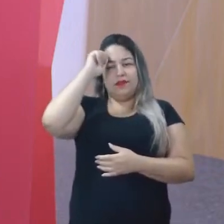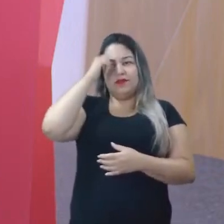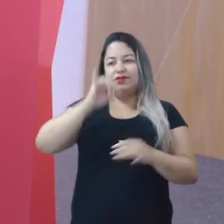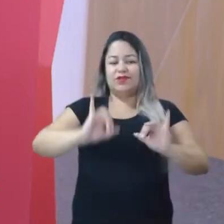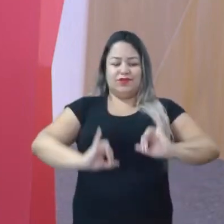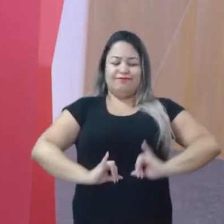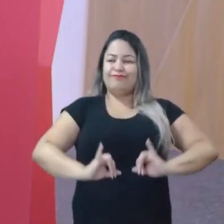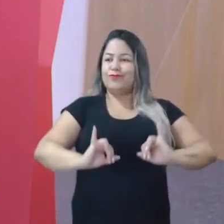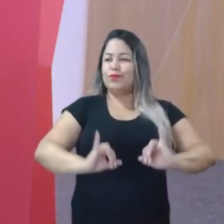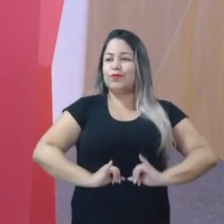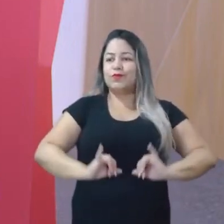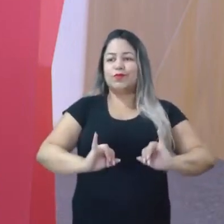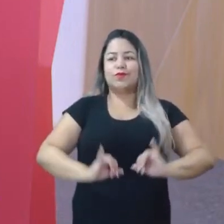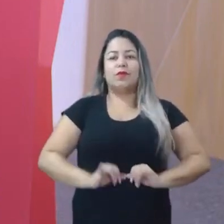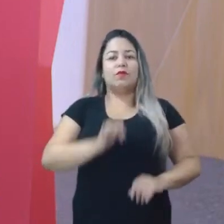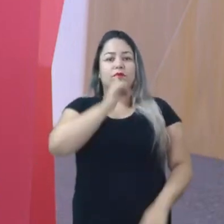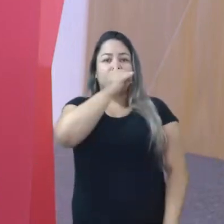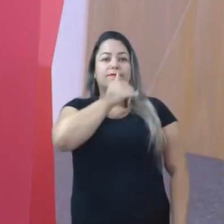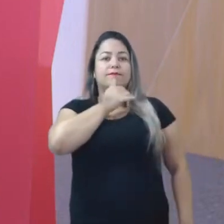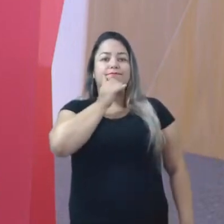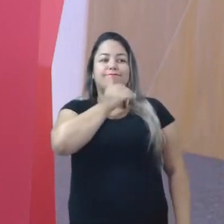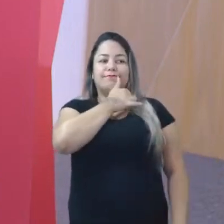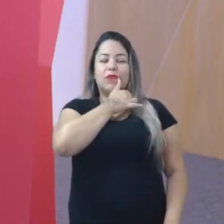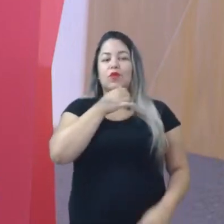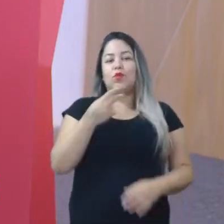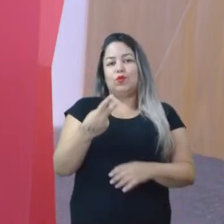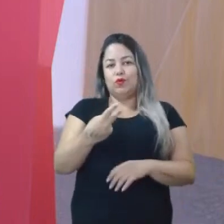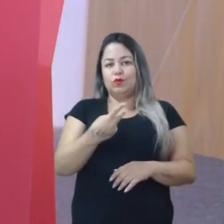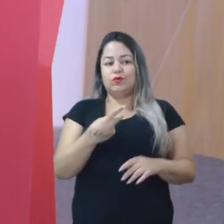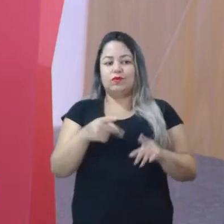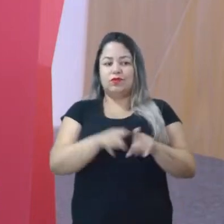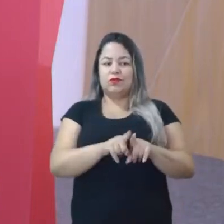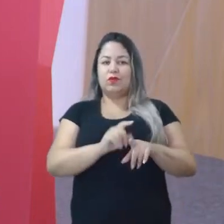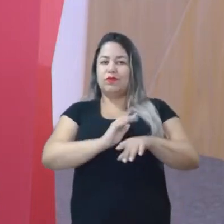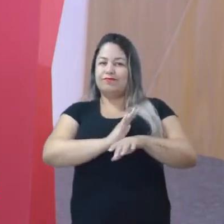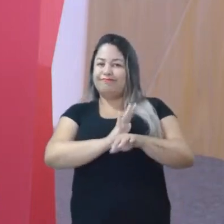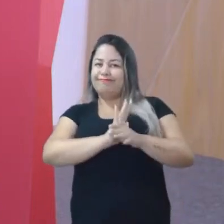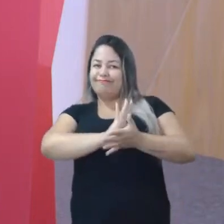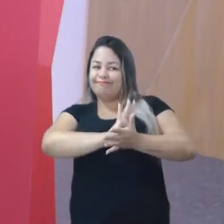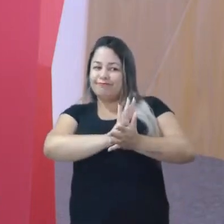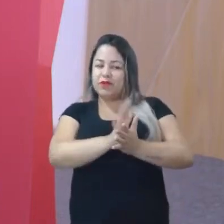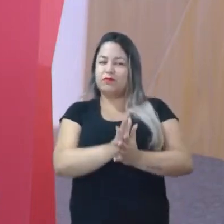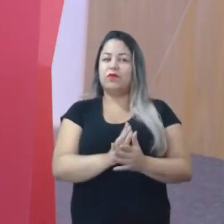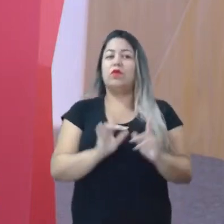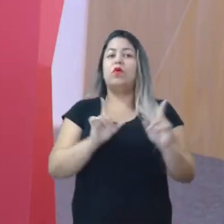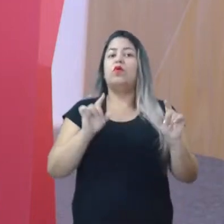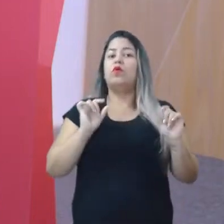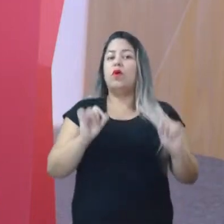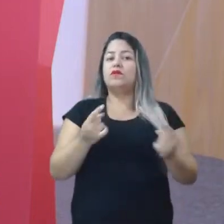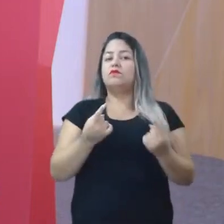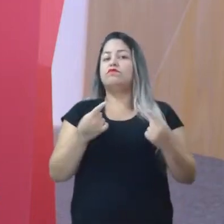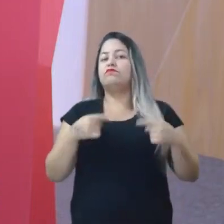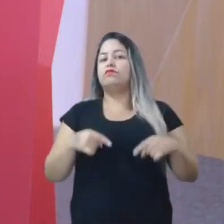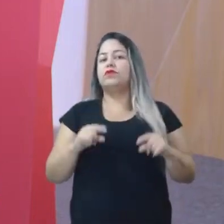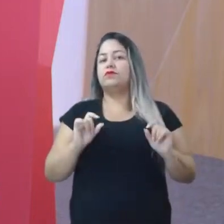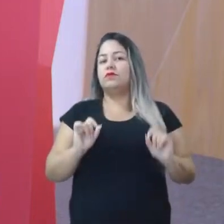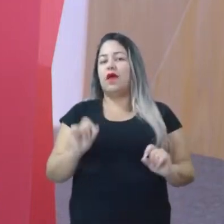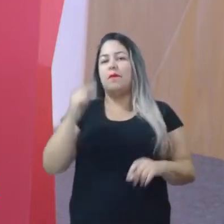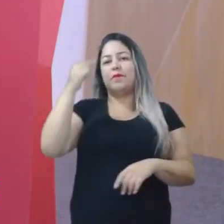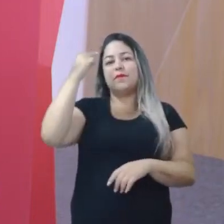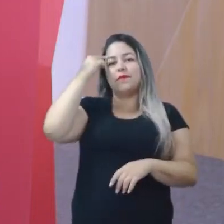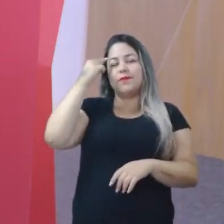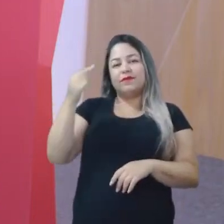sofrendo duplamente, né, por conta desses dois preconceitos. E quais as políticas estão sendo